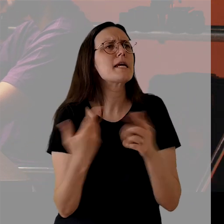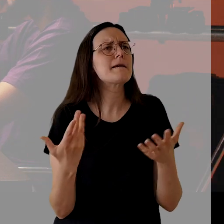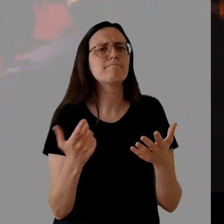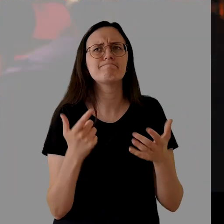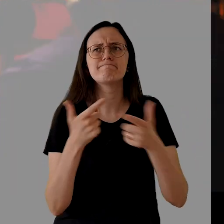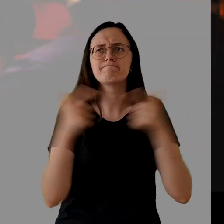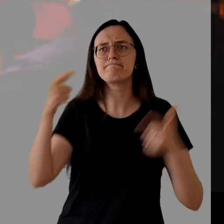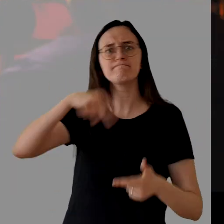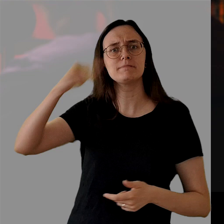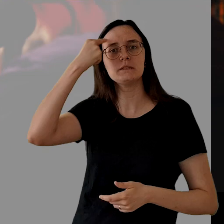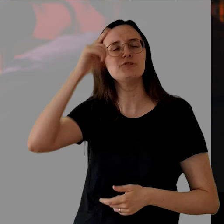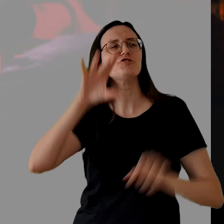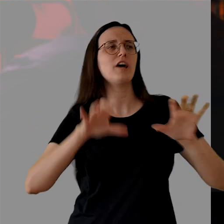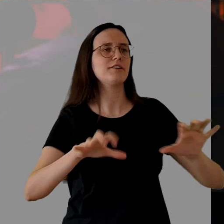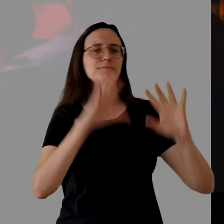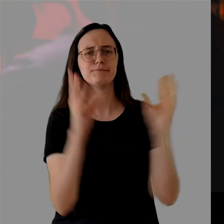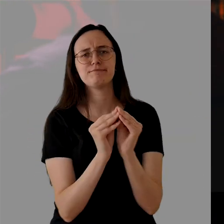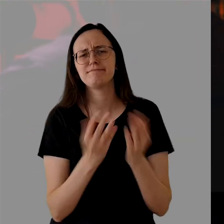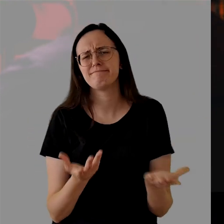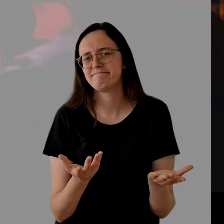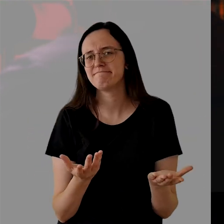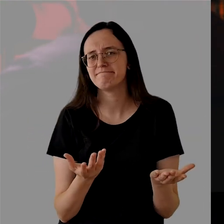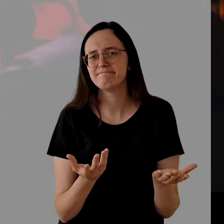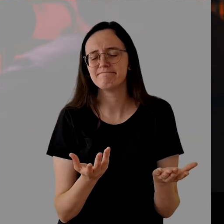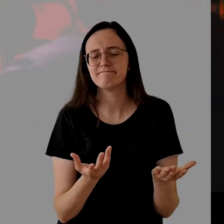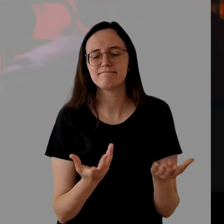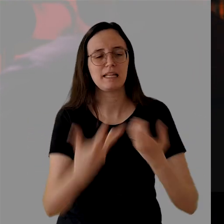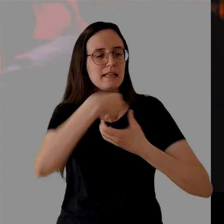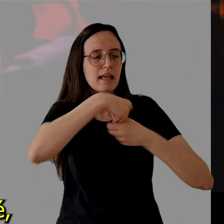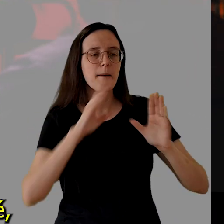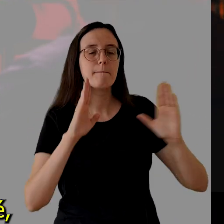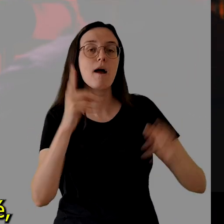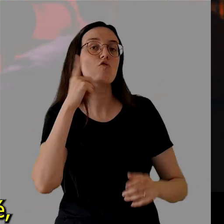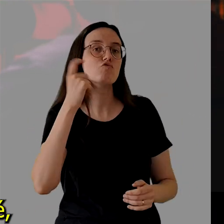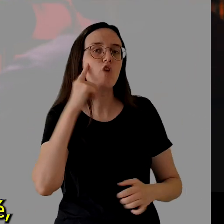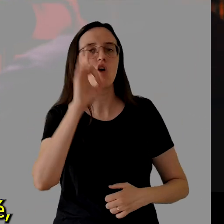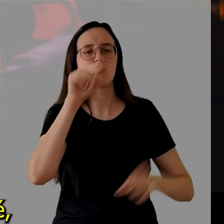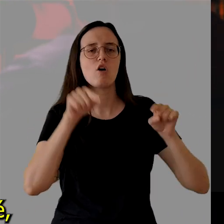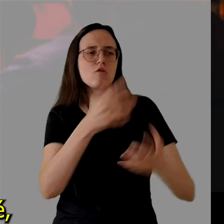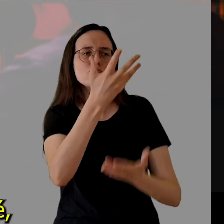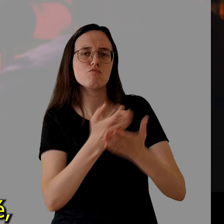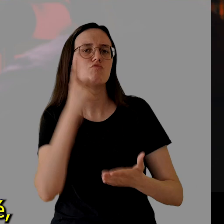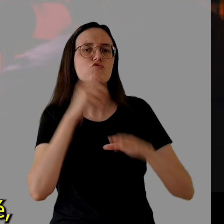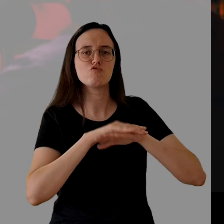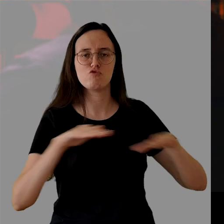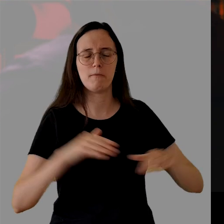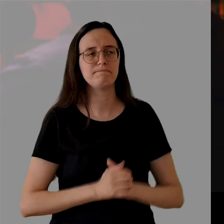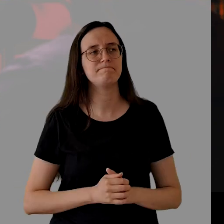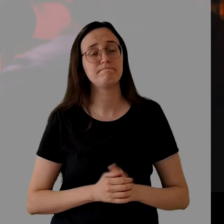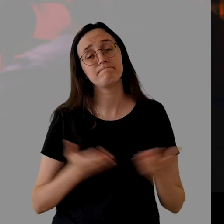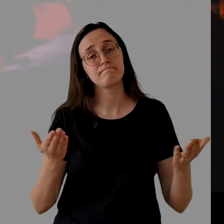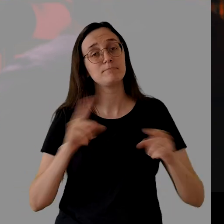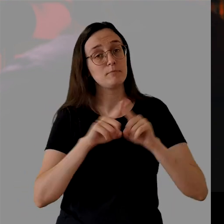que é só isso, né? Dentro da parte do som, que é só fazer a captação de som direto, né? Sendo que